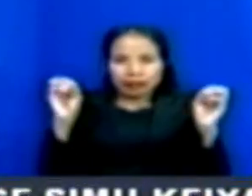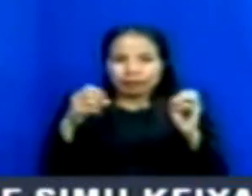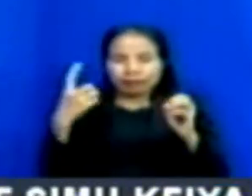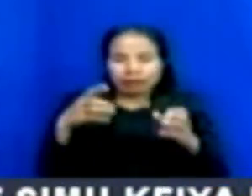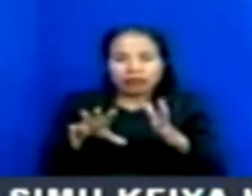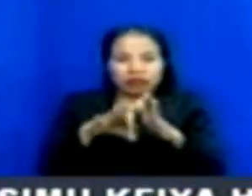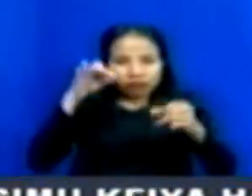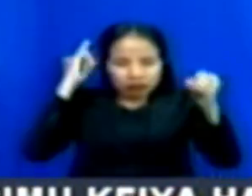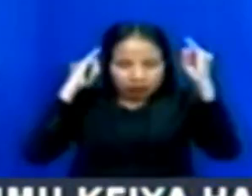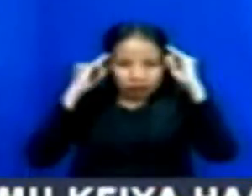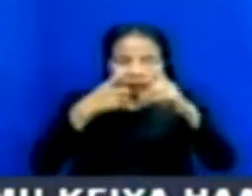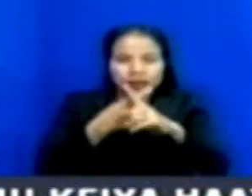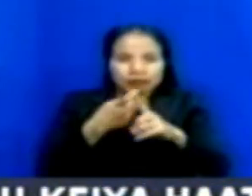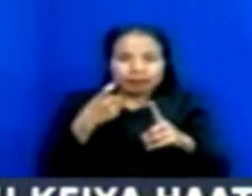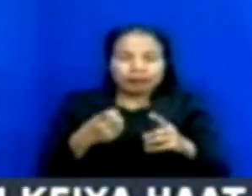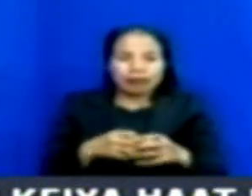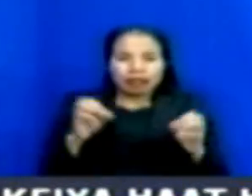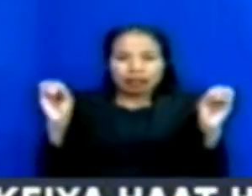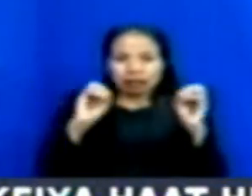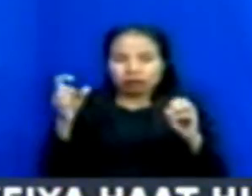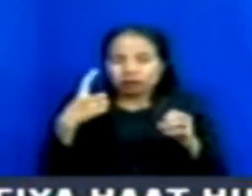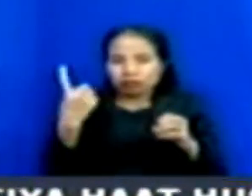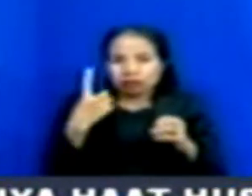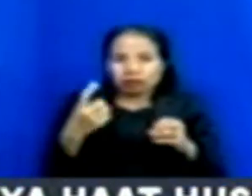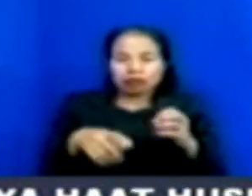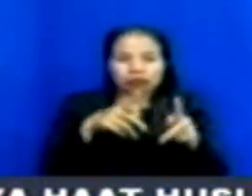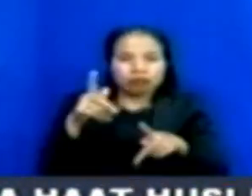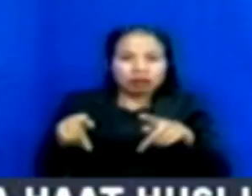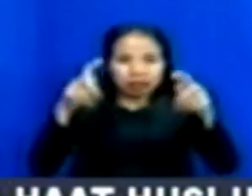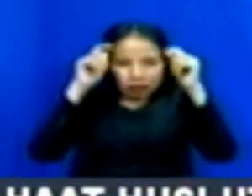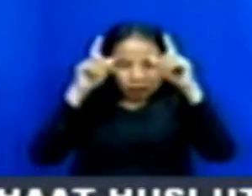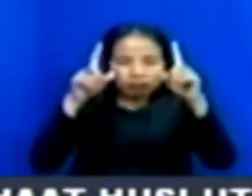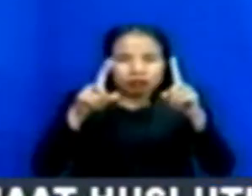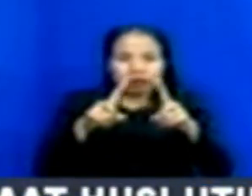foto informação ho si ala os de comunidade Timor-Leste,